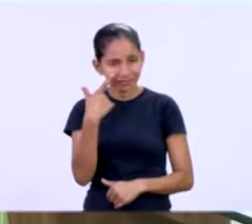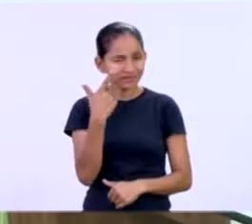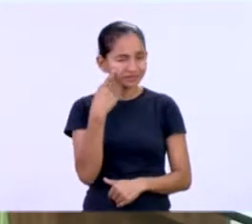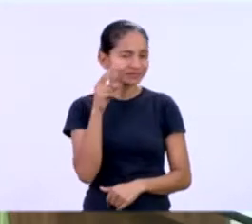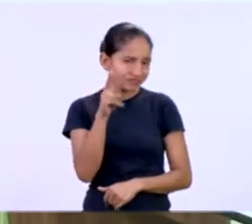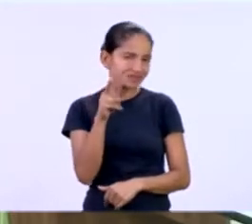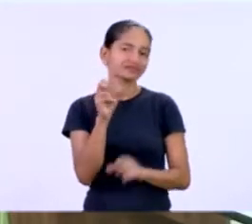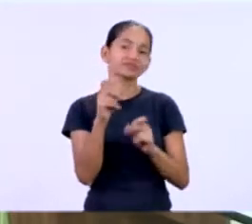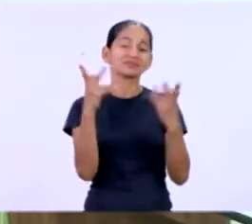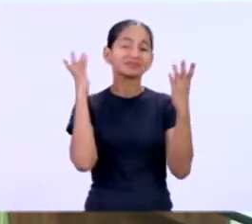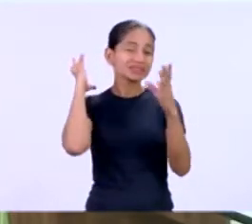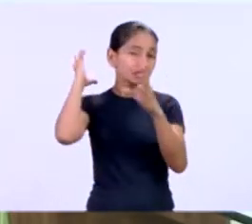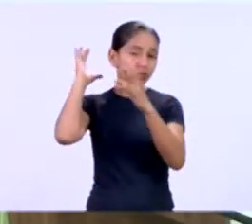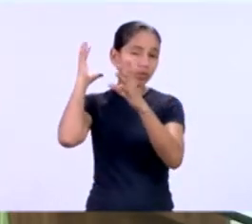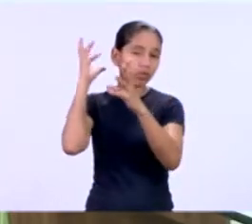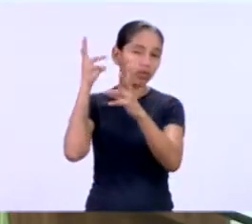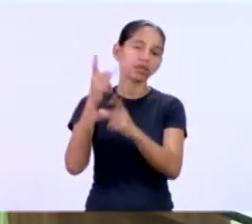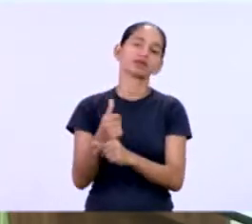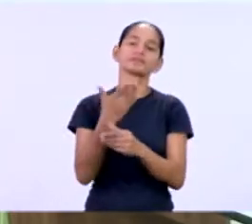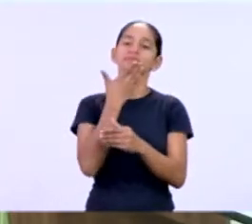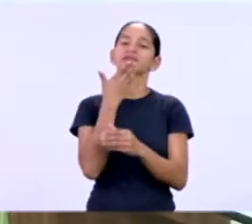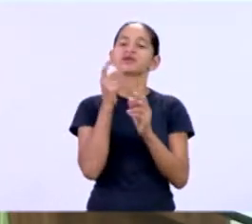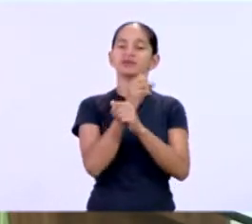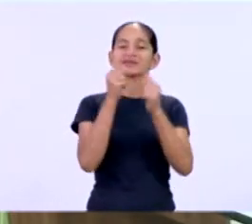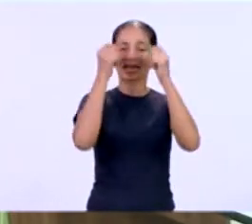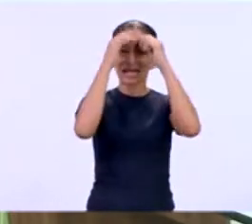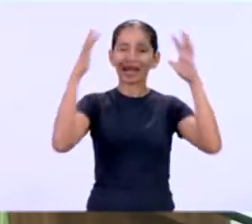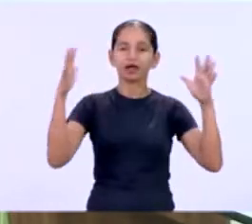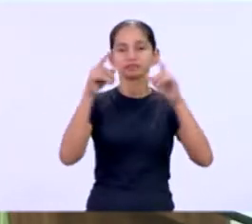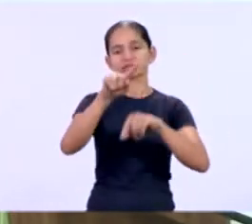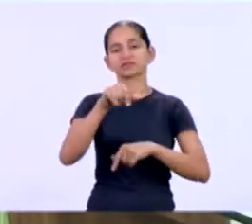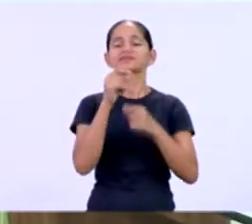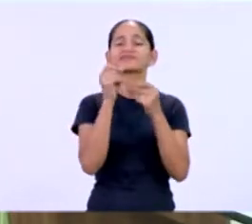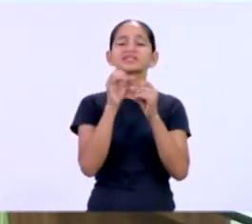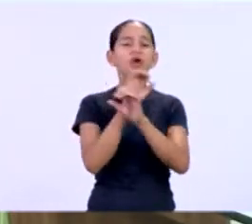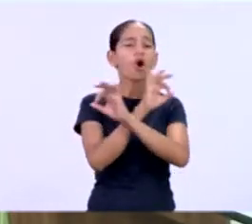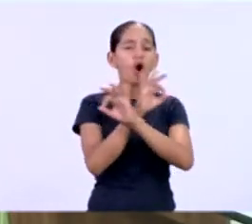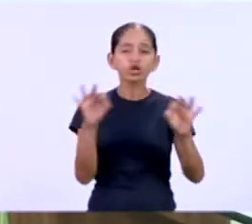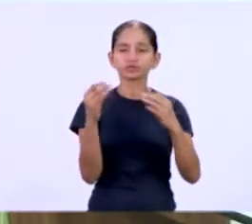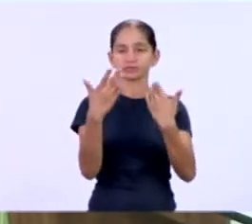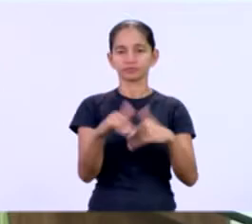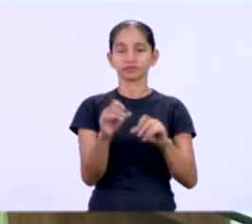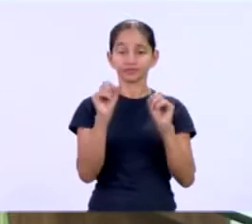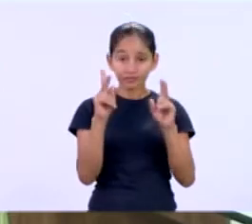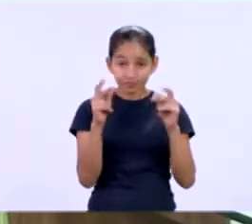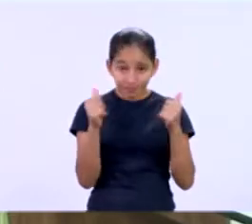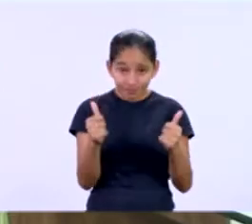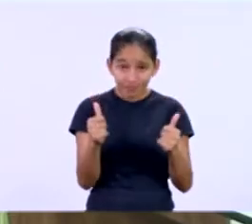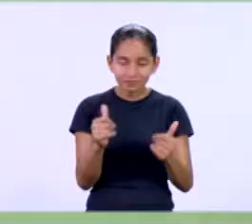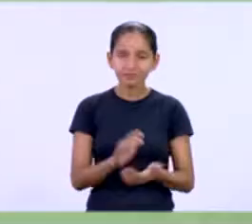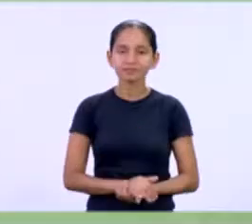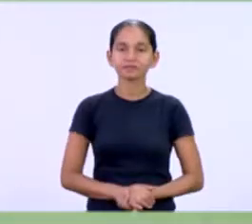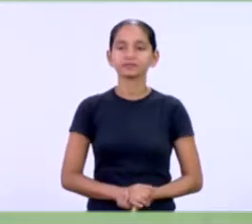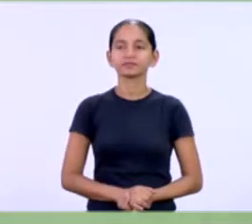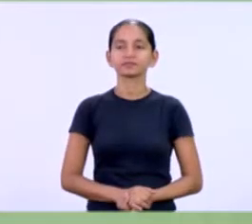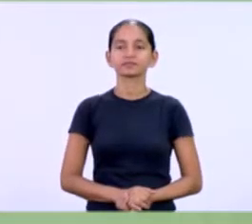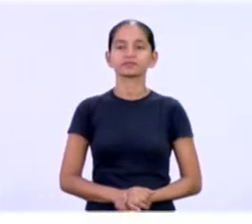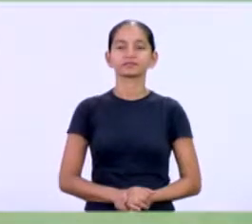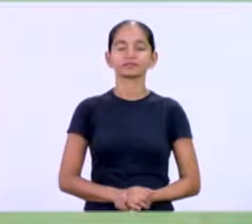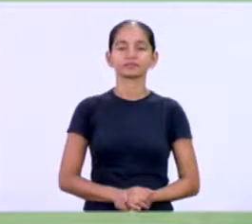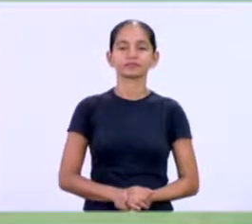essa revisão aqui o mais abrangente possível, né? Para que vocês possam fazer uma boa prova hoje. Vamos lá?